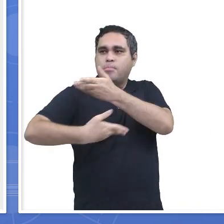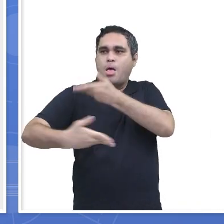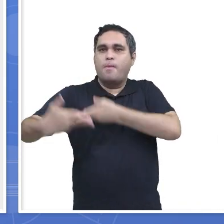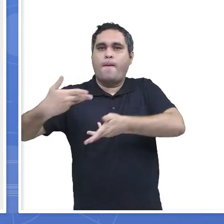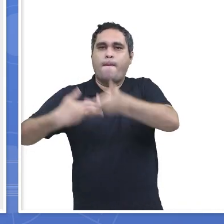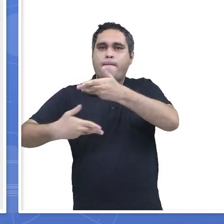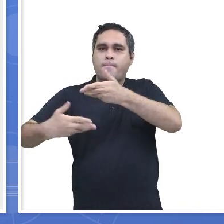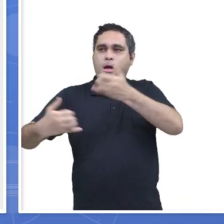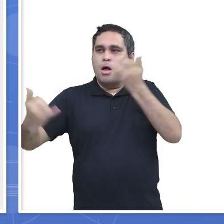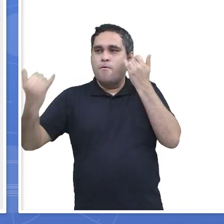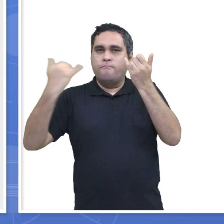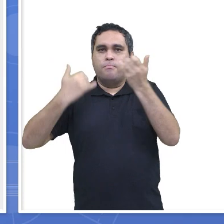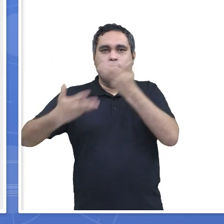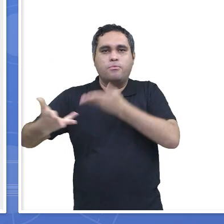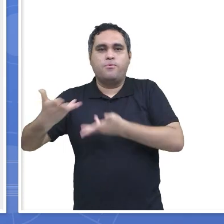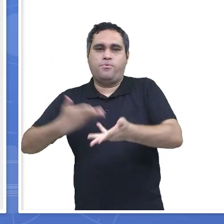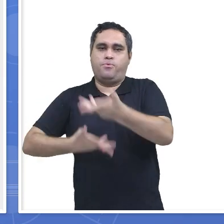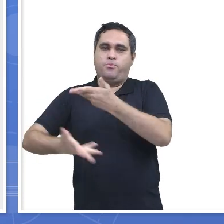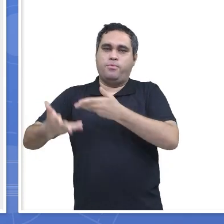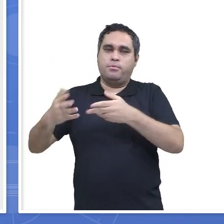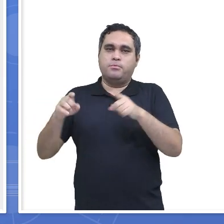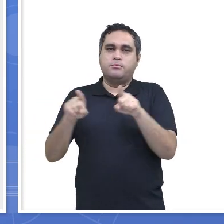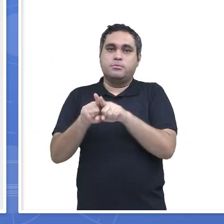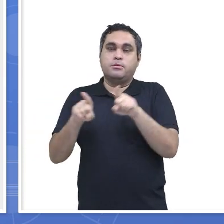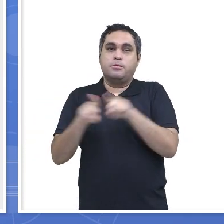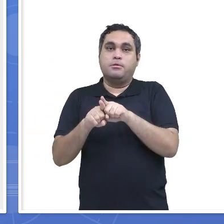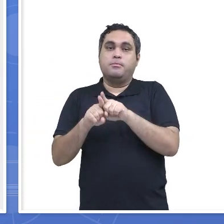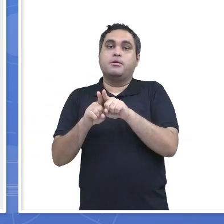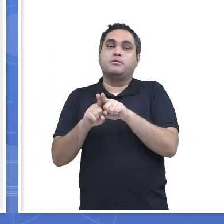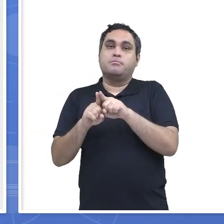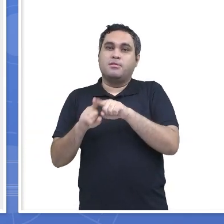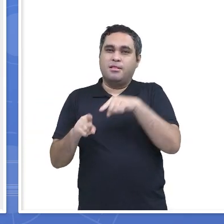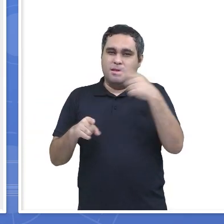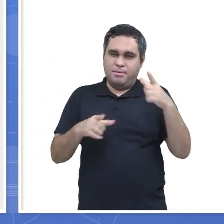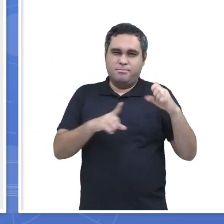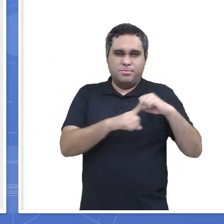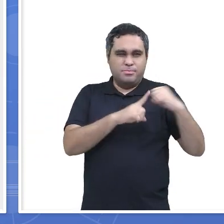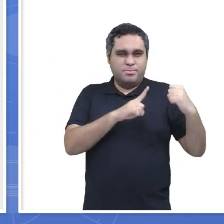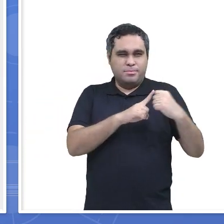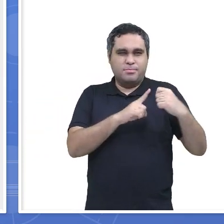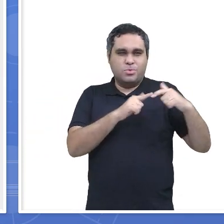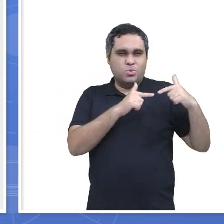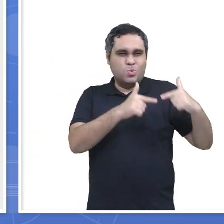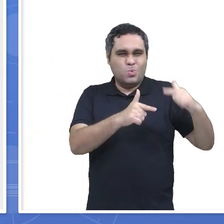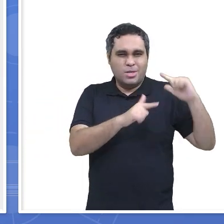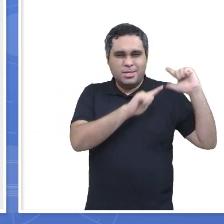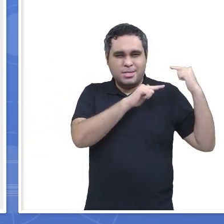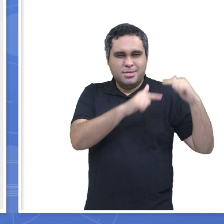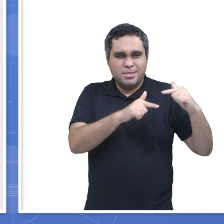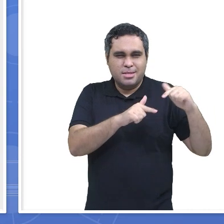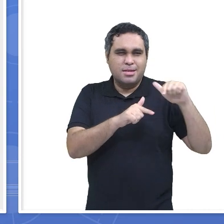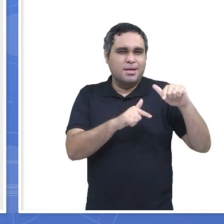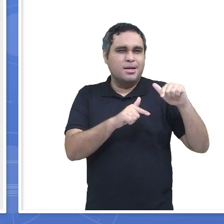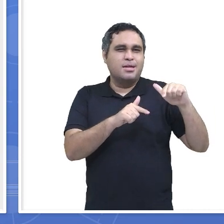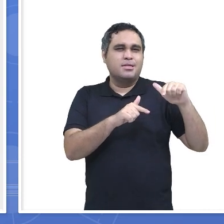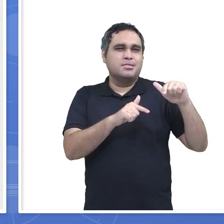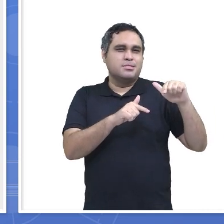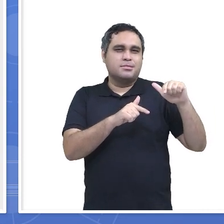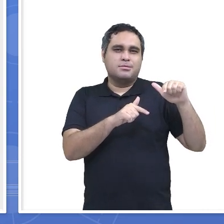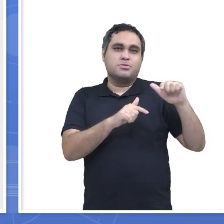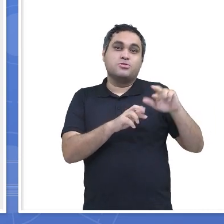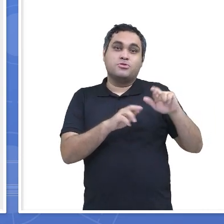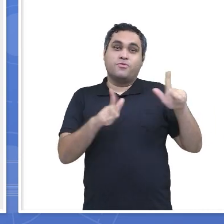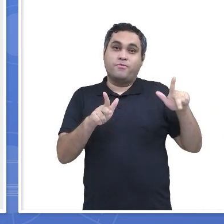em contraponto à centralização dos movimentos tradicionais, com hierarquia vertical de